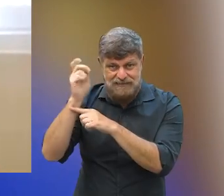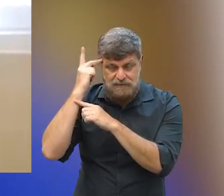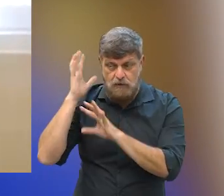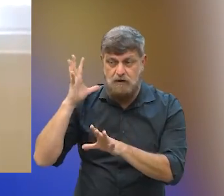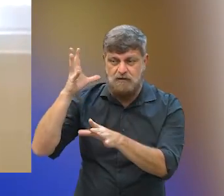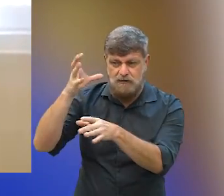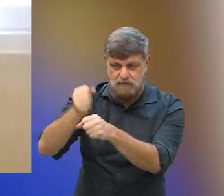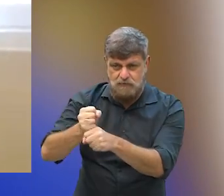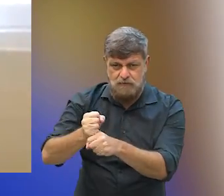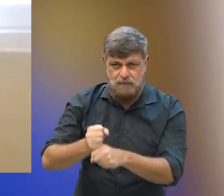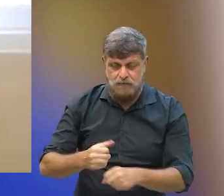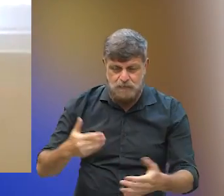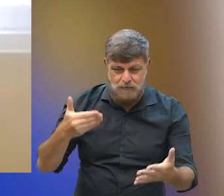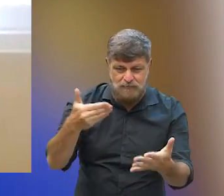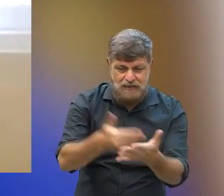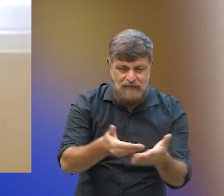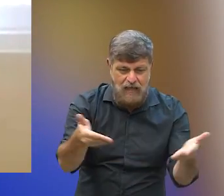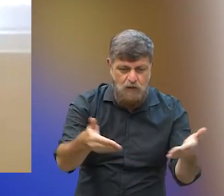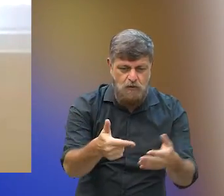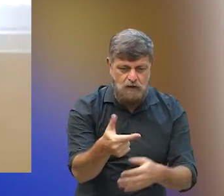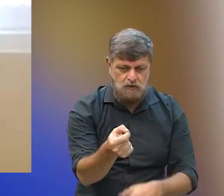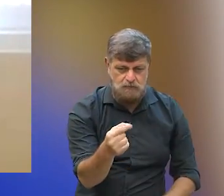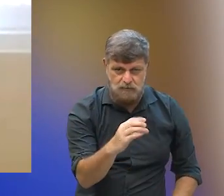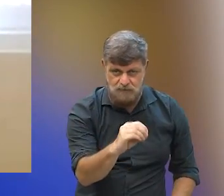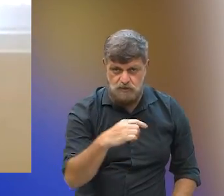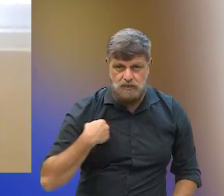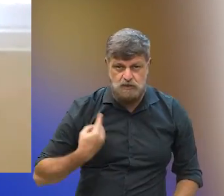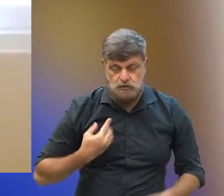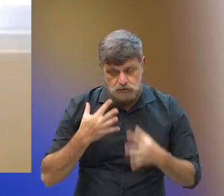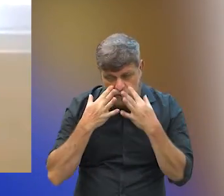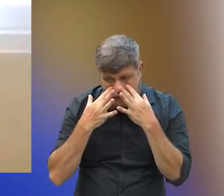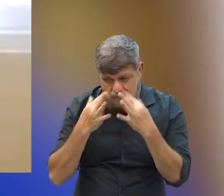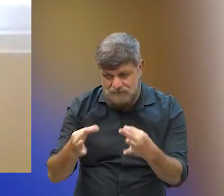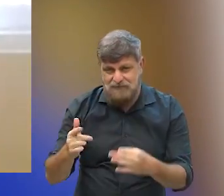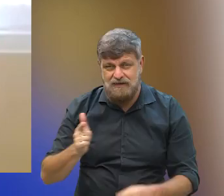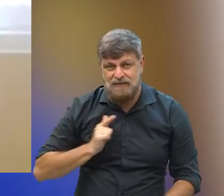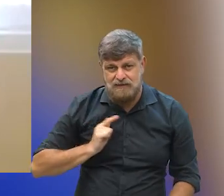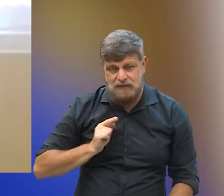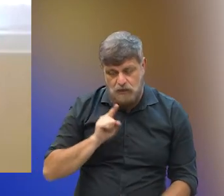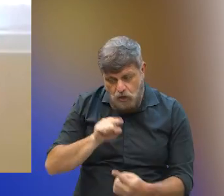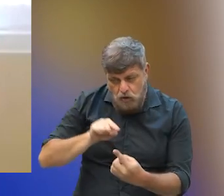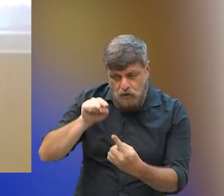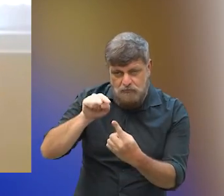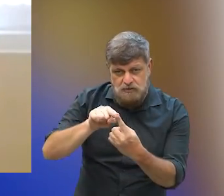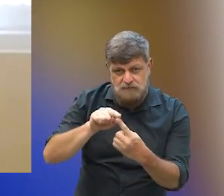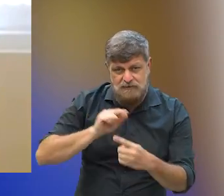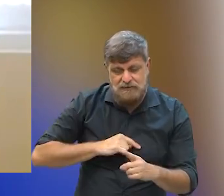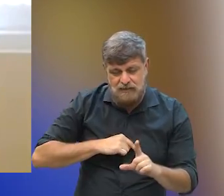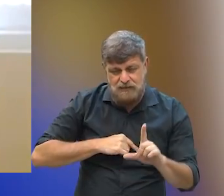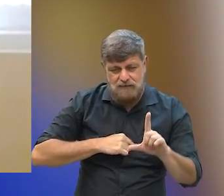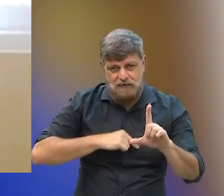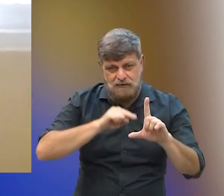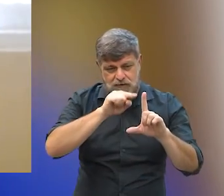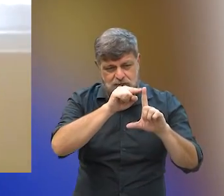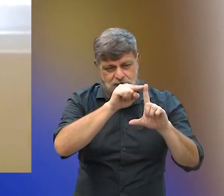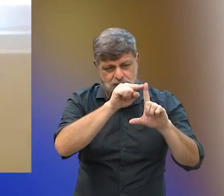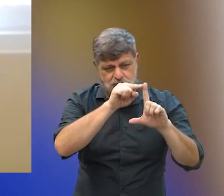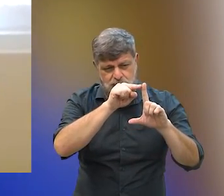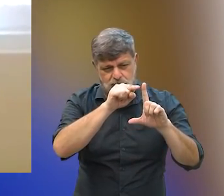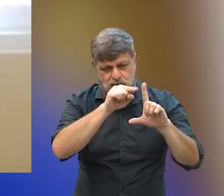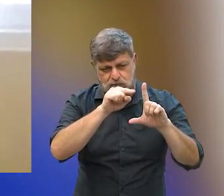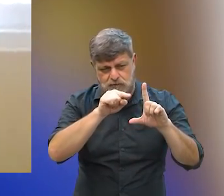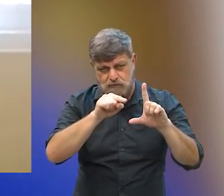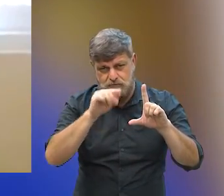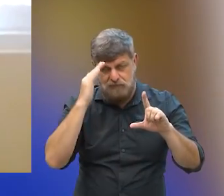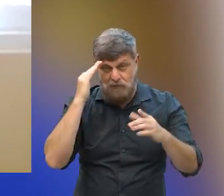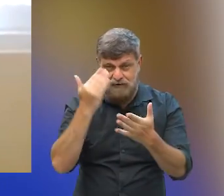o mais recente de 2020, a gente tem observado que existe uma tendência leve ao longo do tempo de estabilização, quer